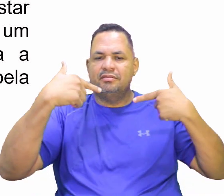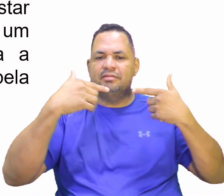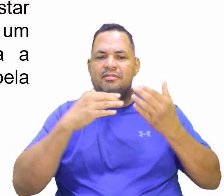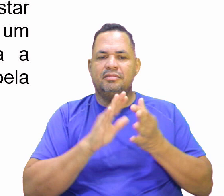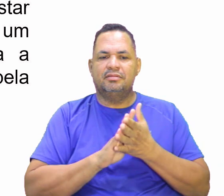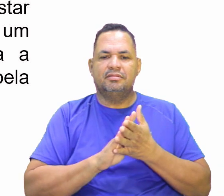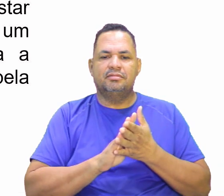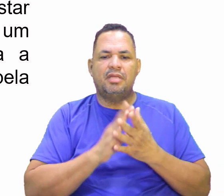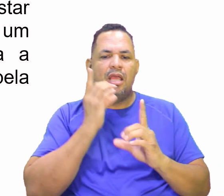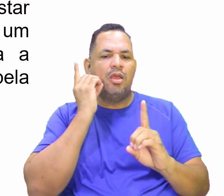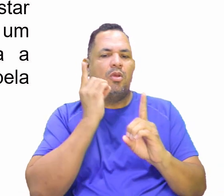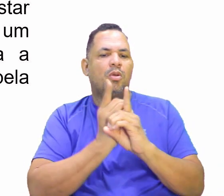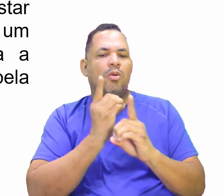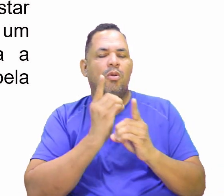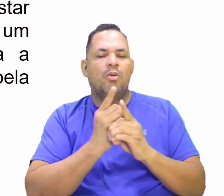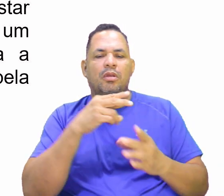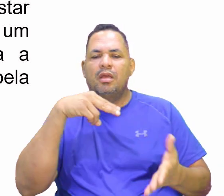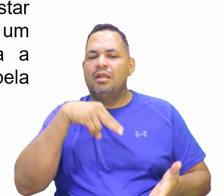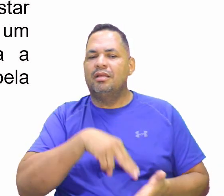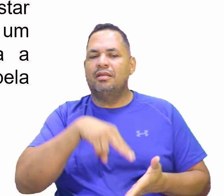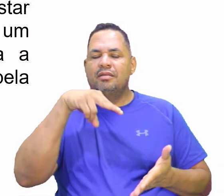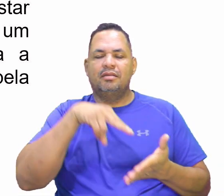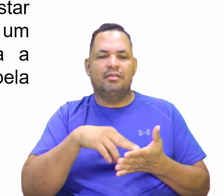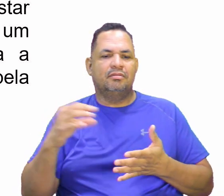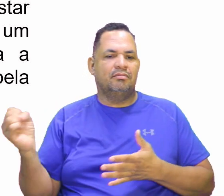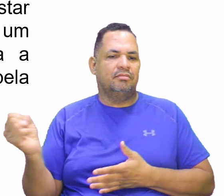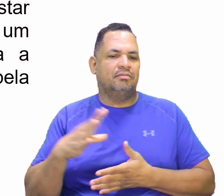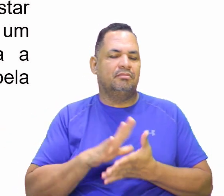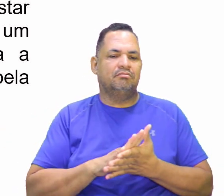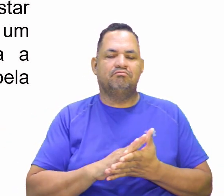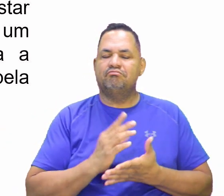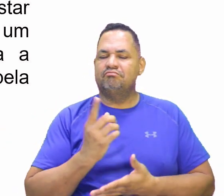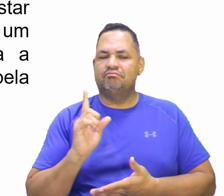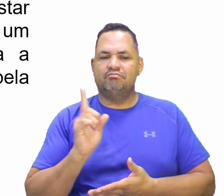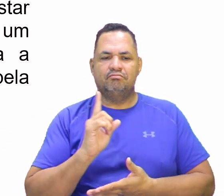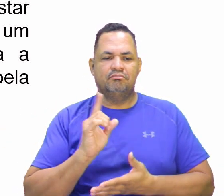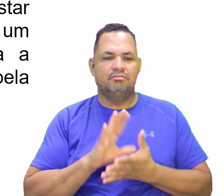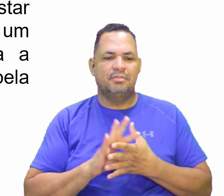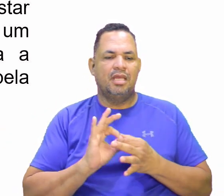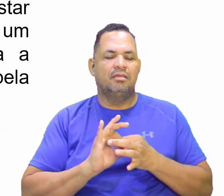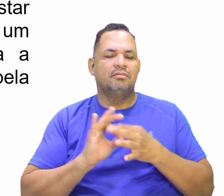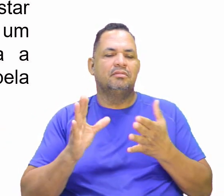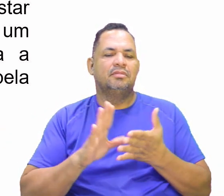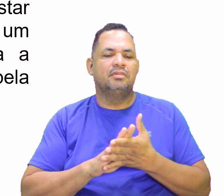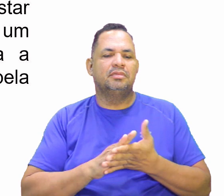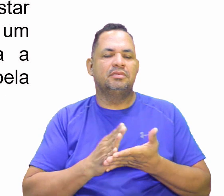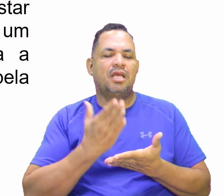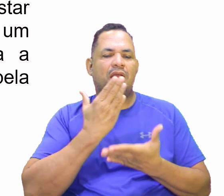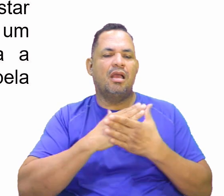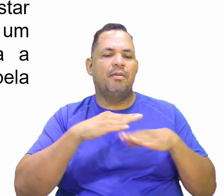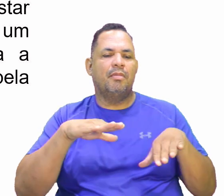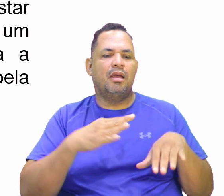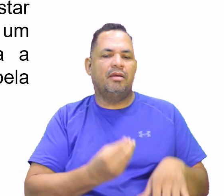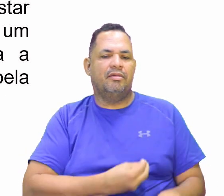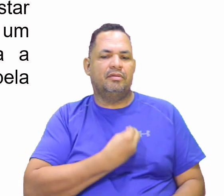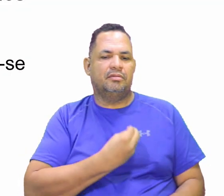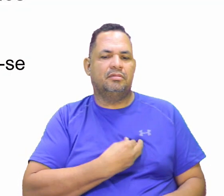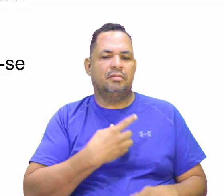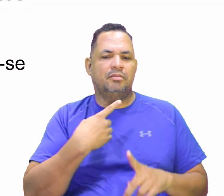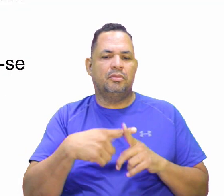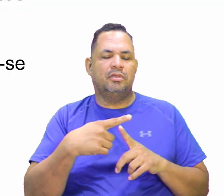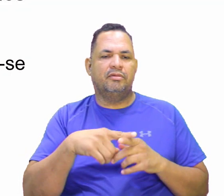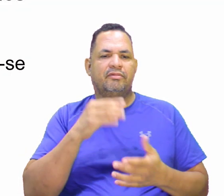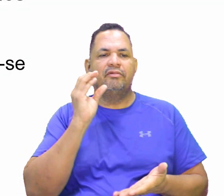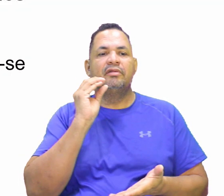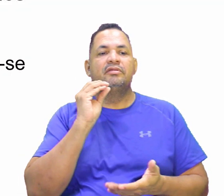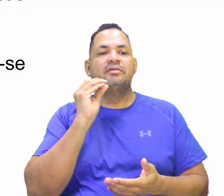da novidade. Não deixe a vida se esvair pela torneira. Pode faltar aos